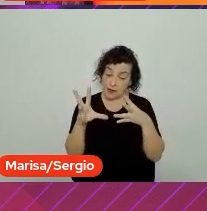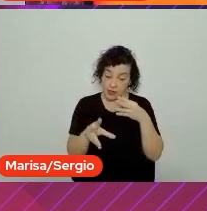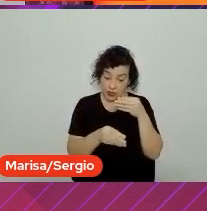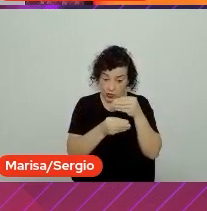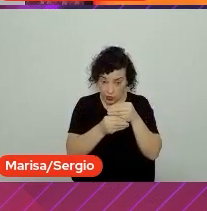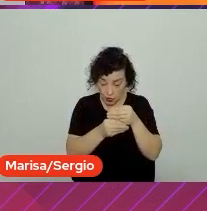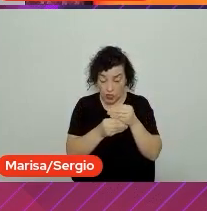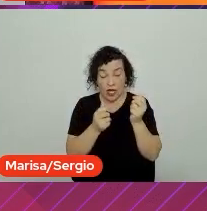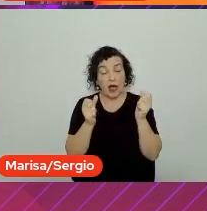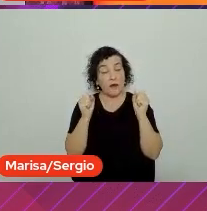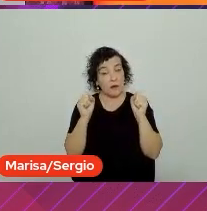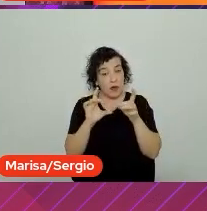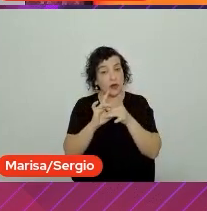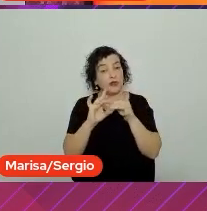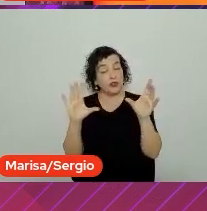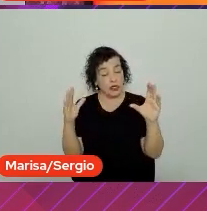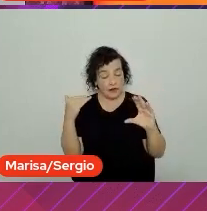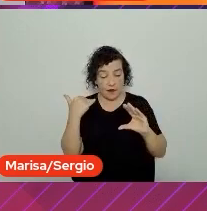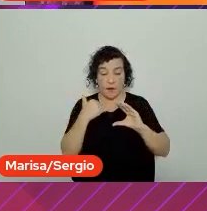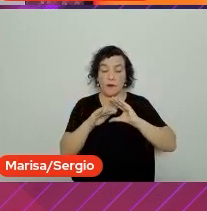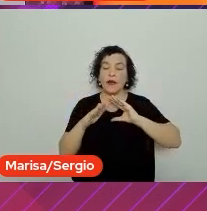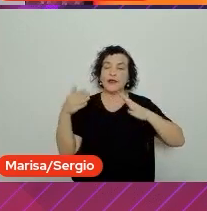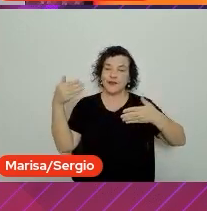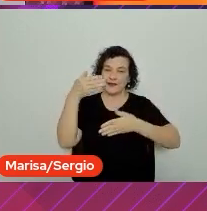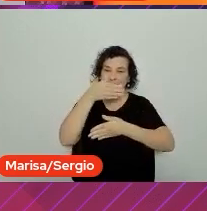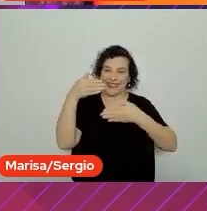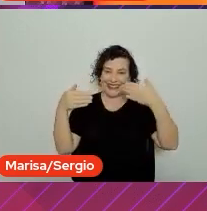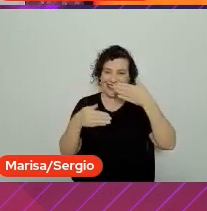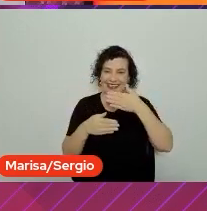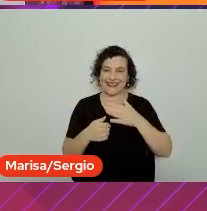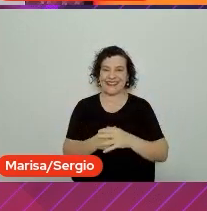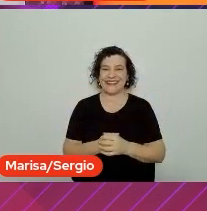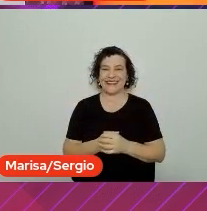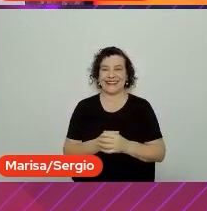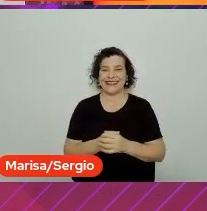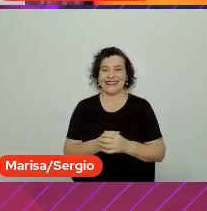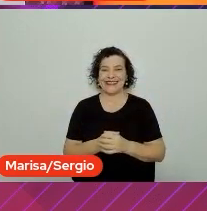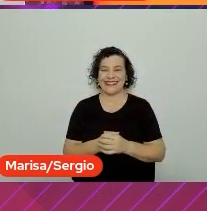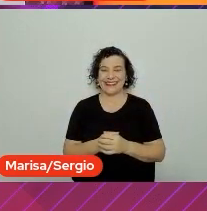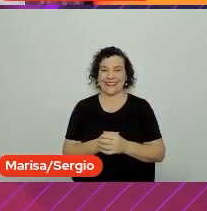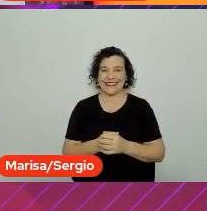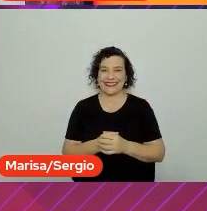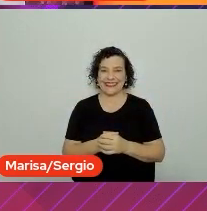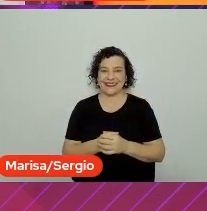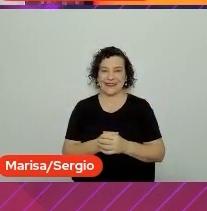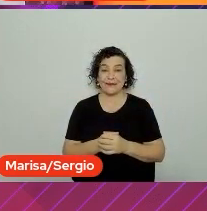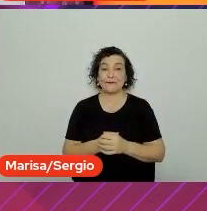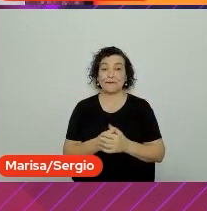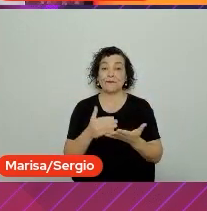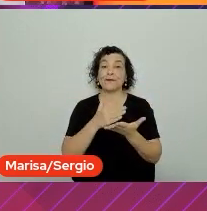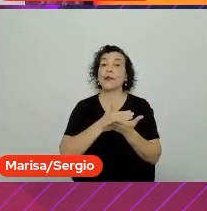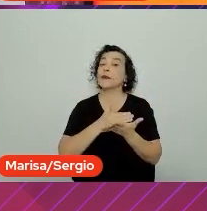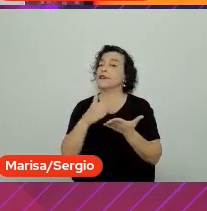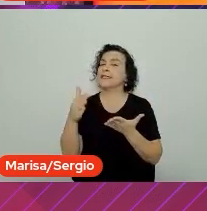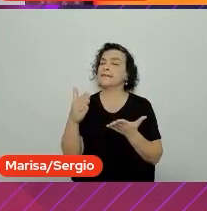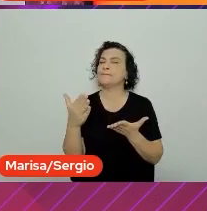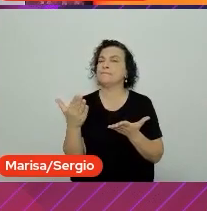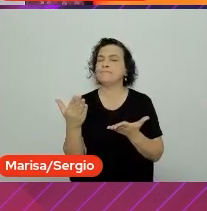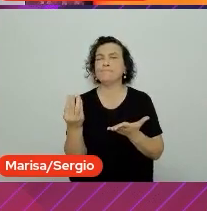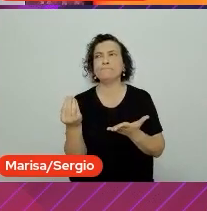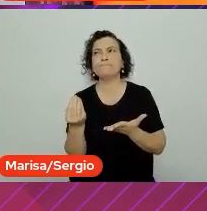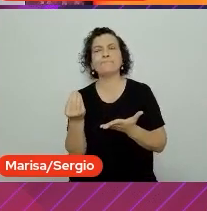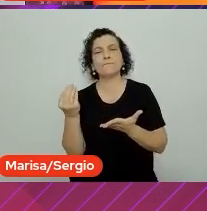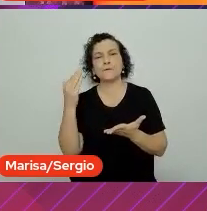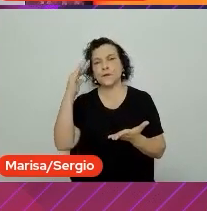mandar o material, fique à vontade. Bom, iniciando aqui, o que a gente entende